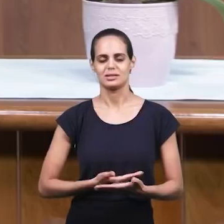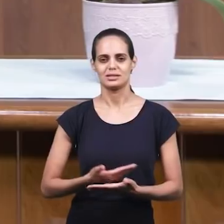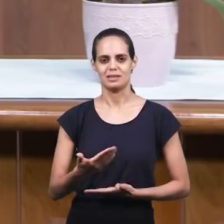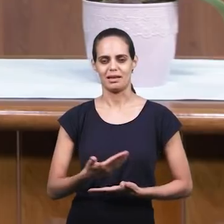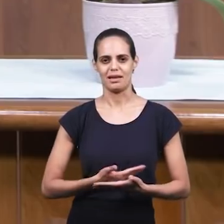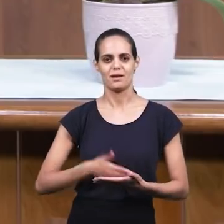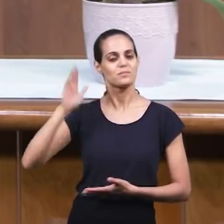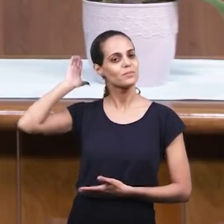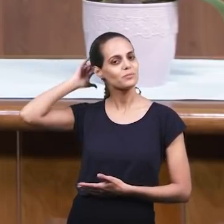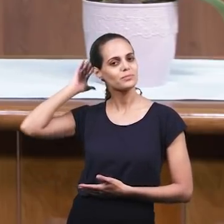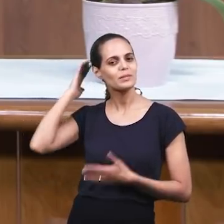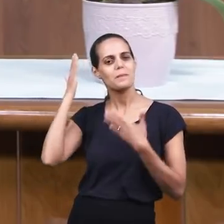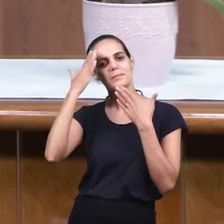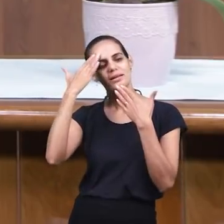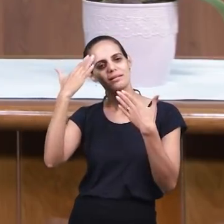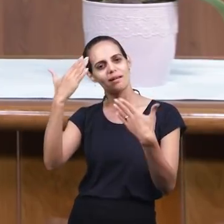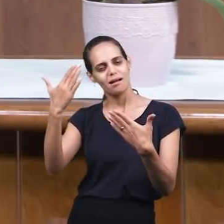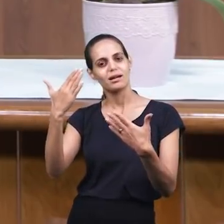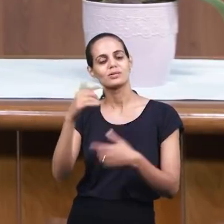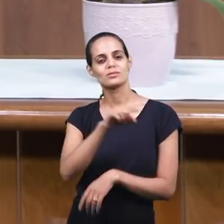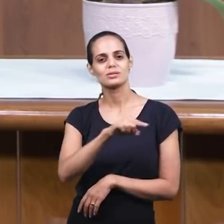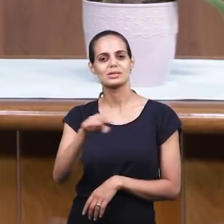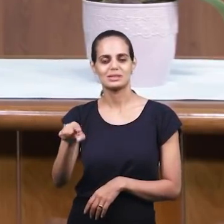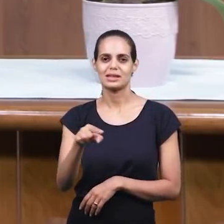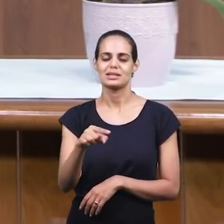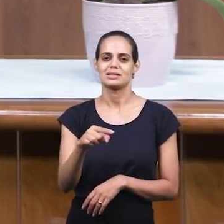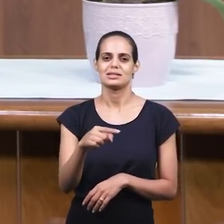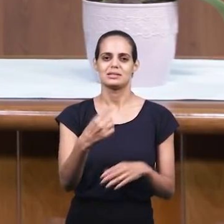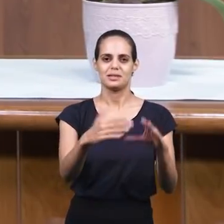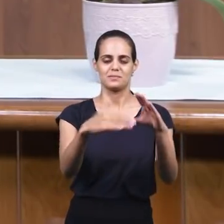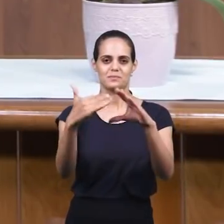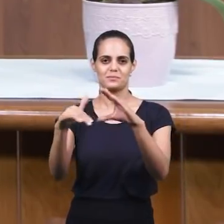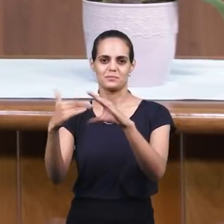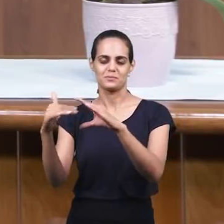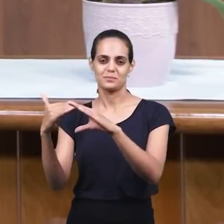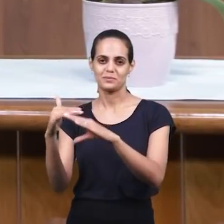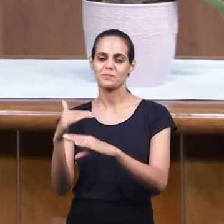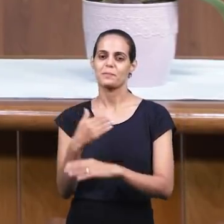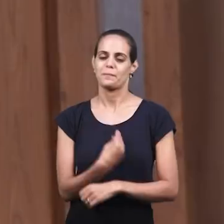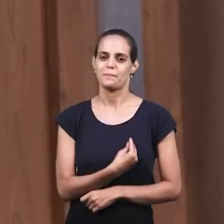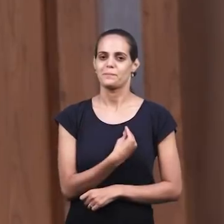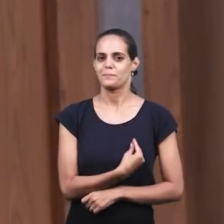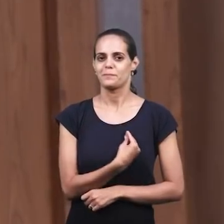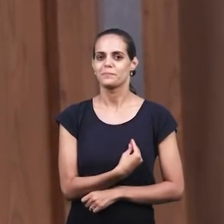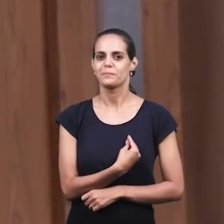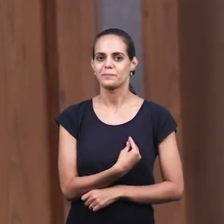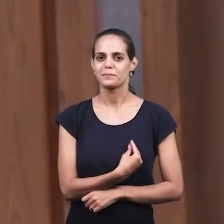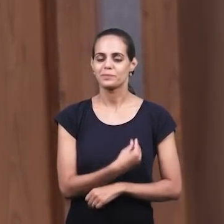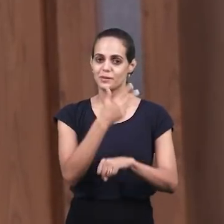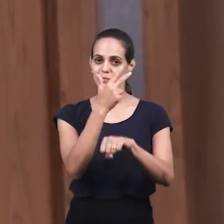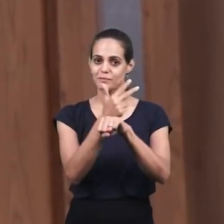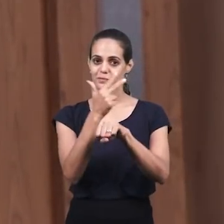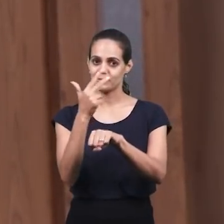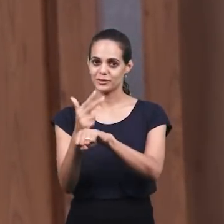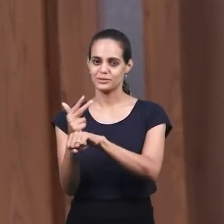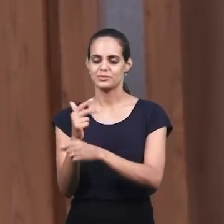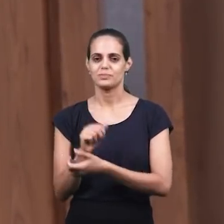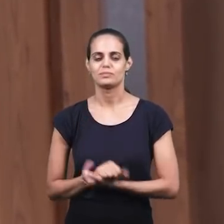do estado do Paraná, pela participação, por ter enviado os vídeos para nós. Aliás,